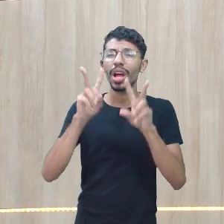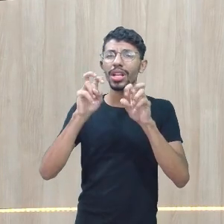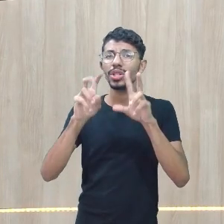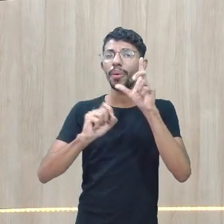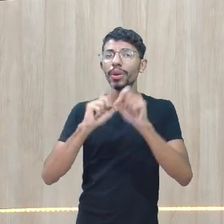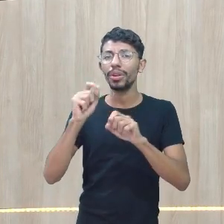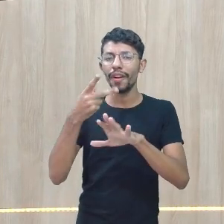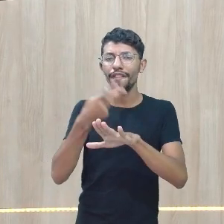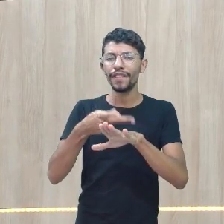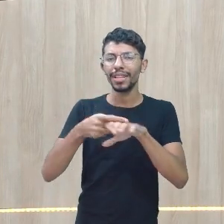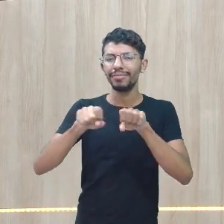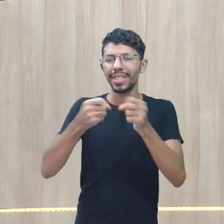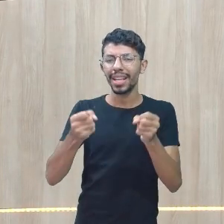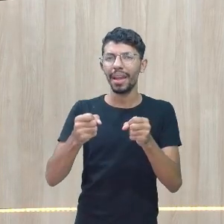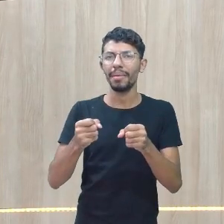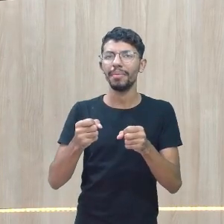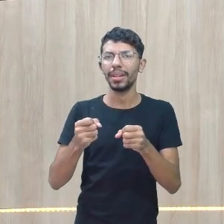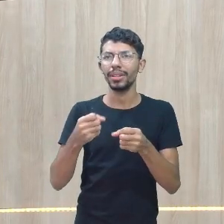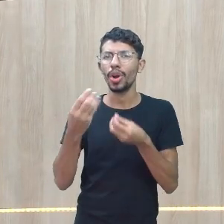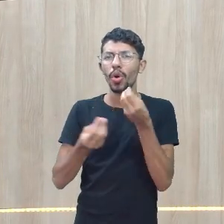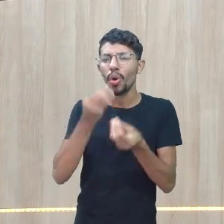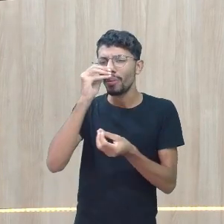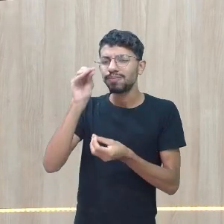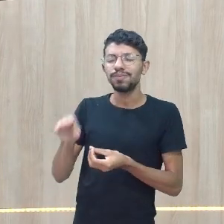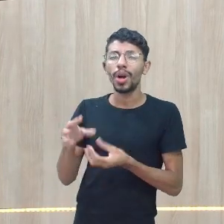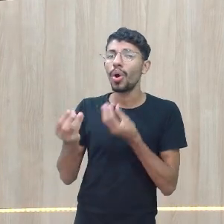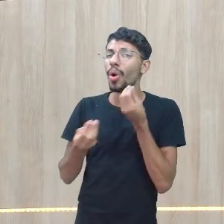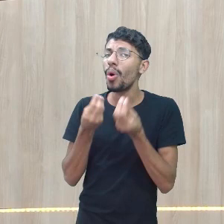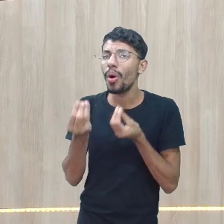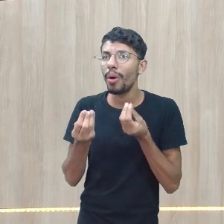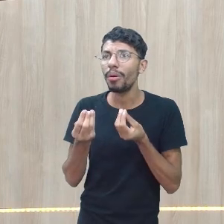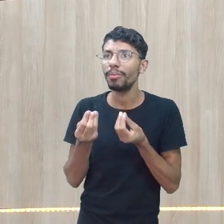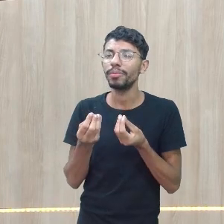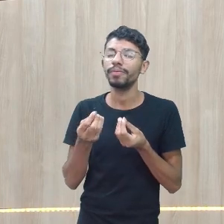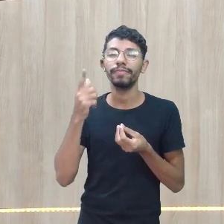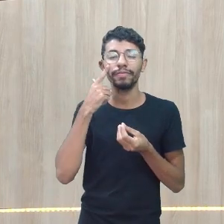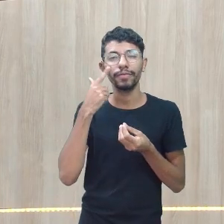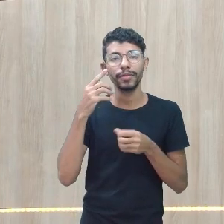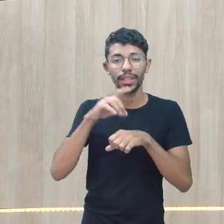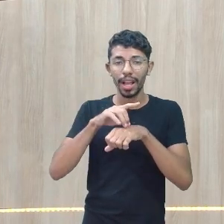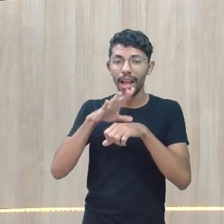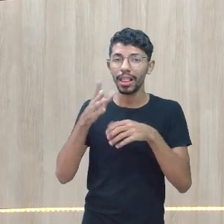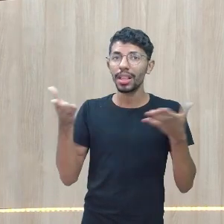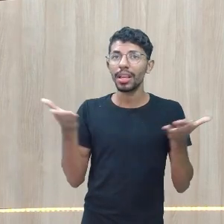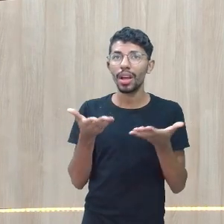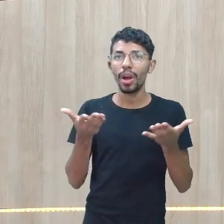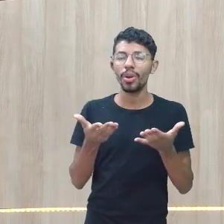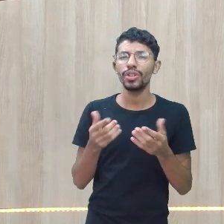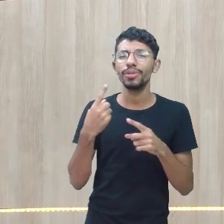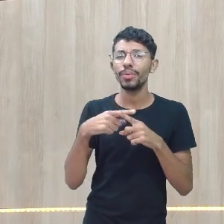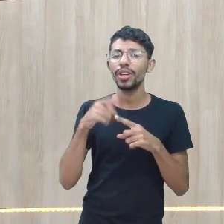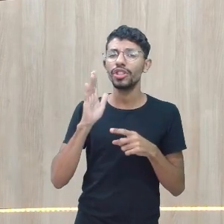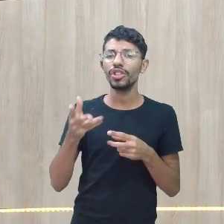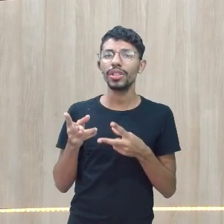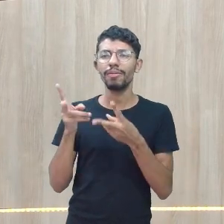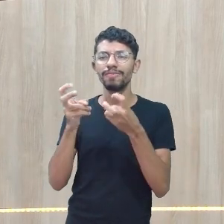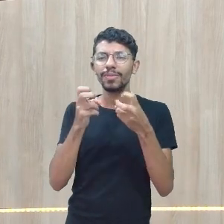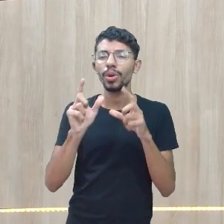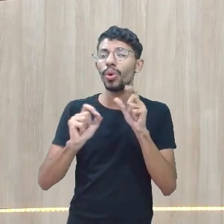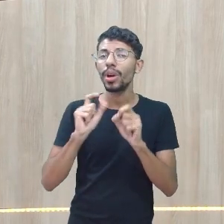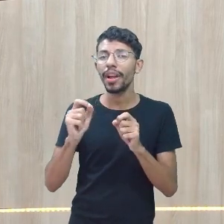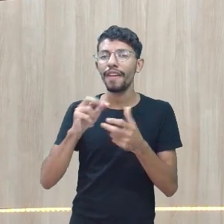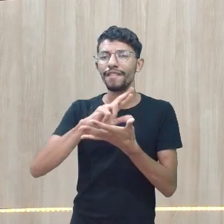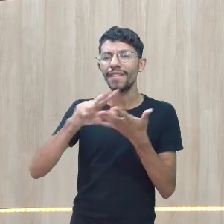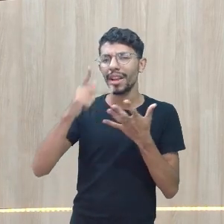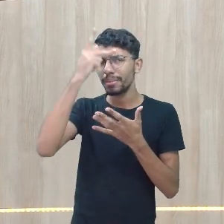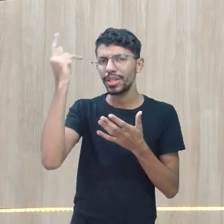uma dica. Não é? Eu já vi muita gente falando que tem parentes que são garis, que estão lá recolhendo lixo, e